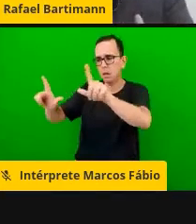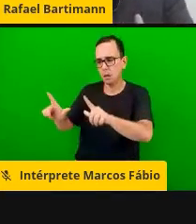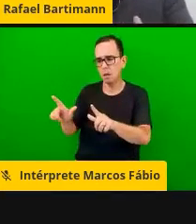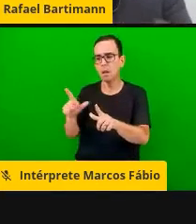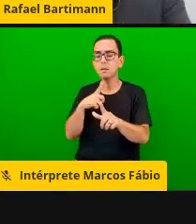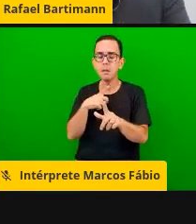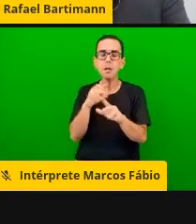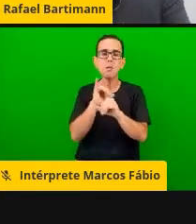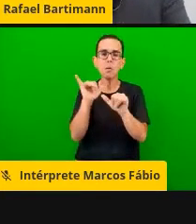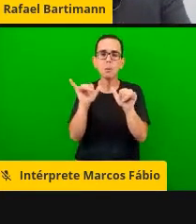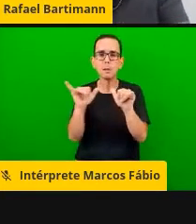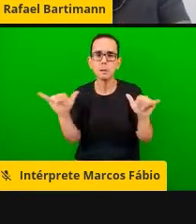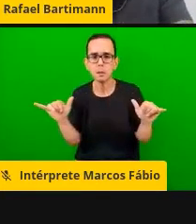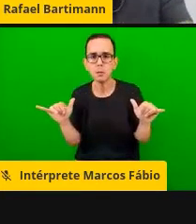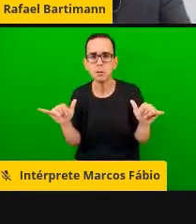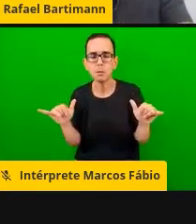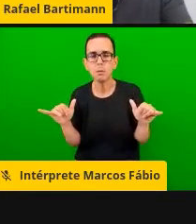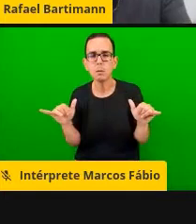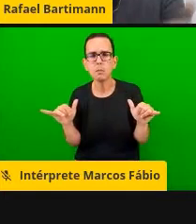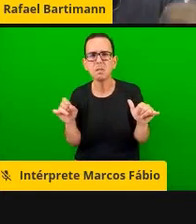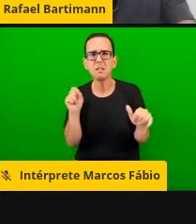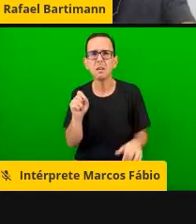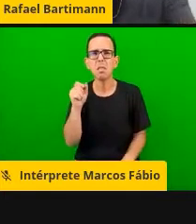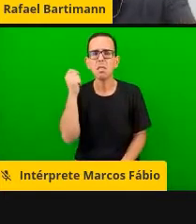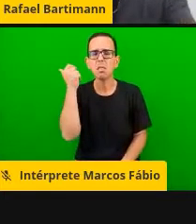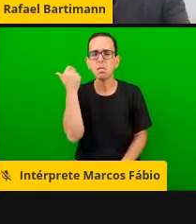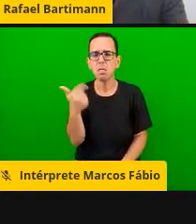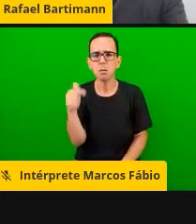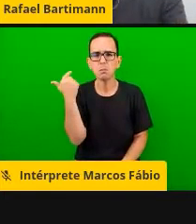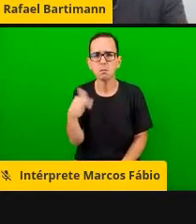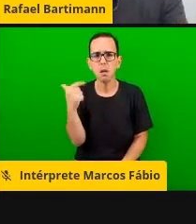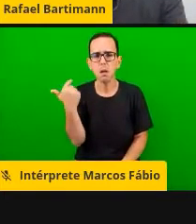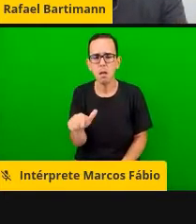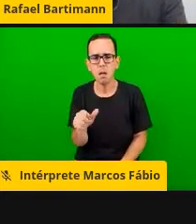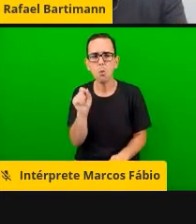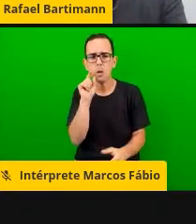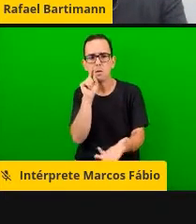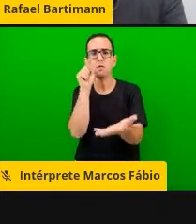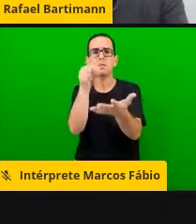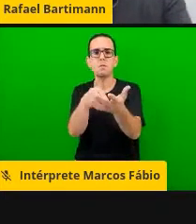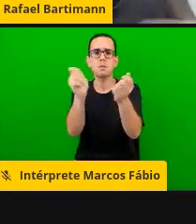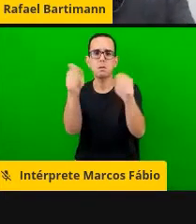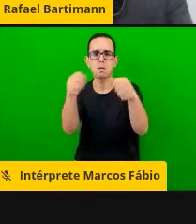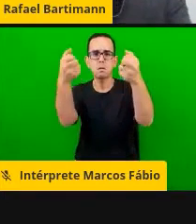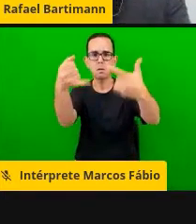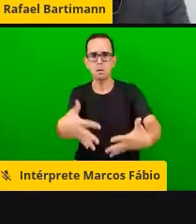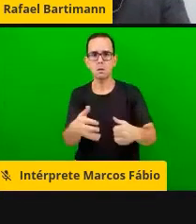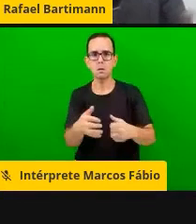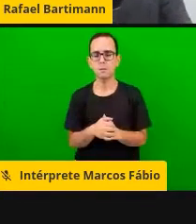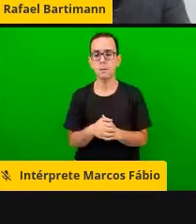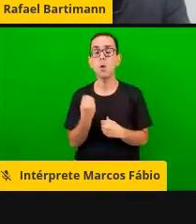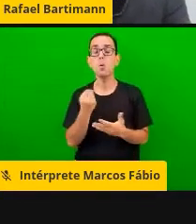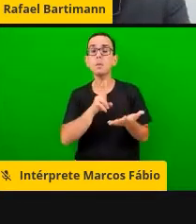informações que não são aquilo que deveria ser falado, né? Como que você interpreta isso?